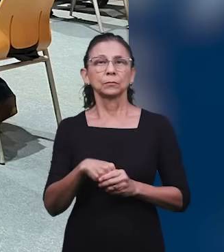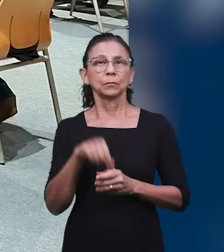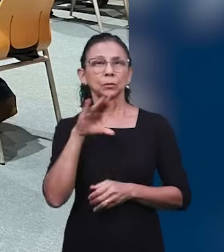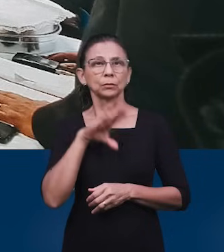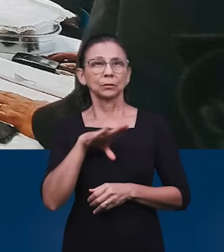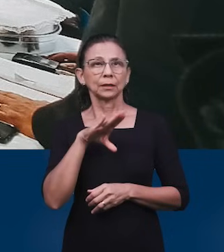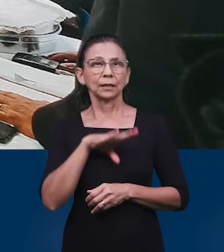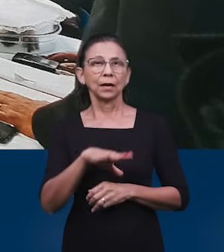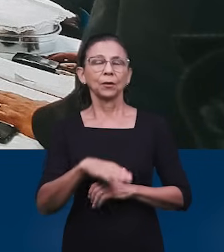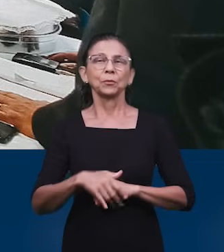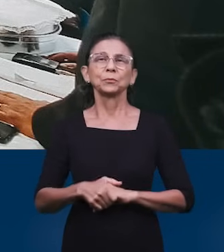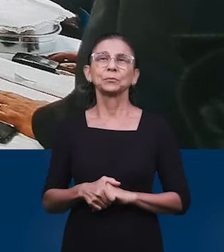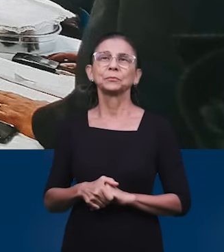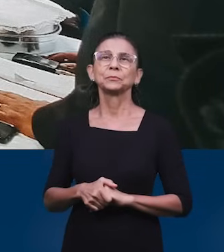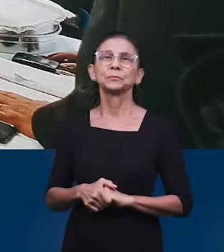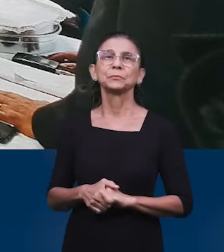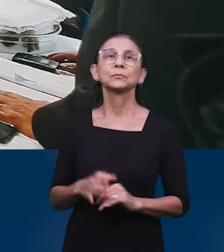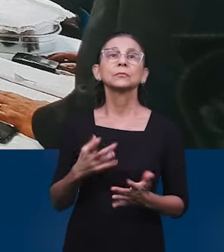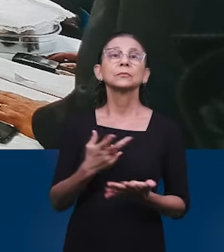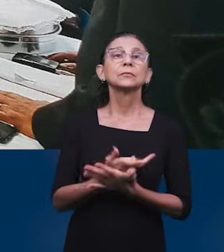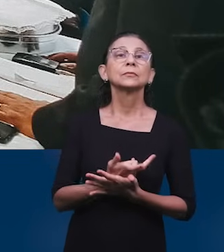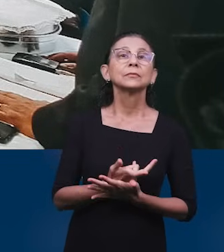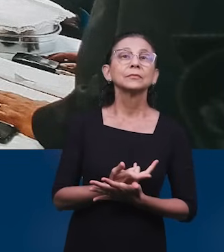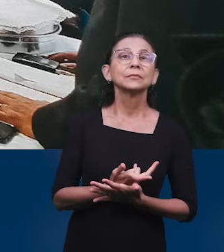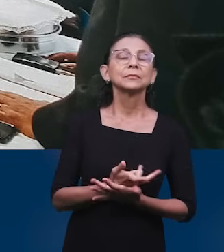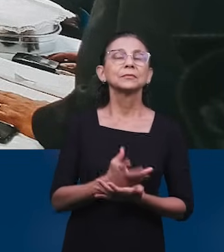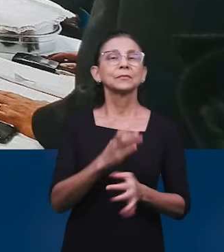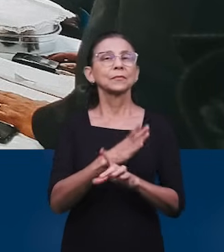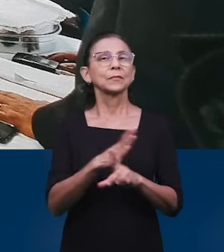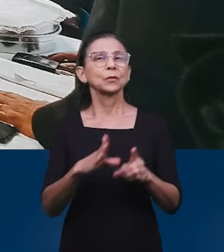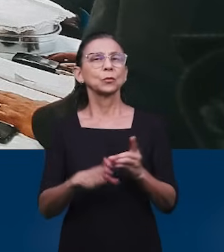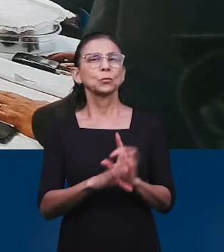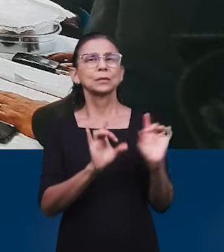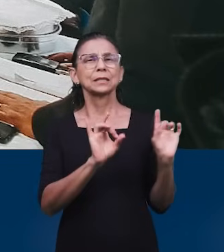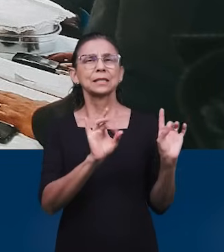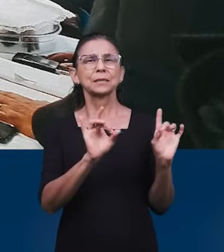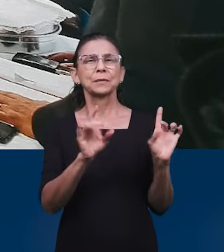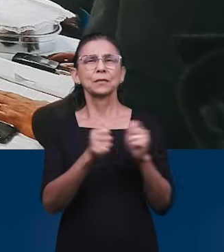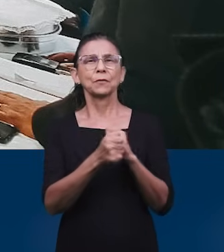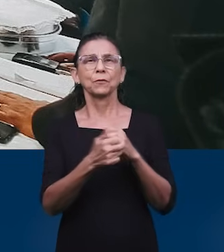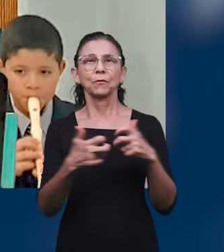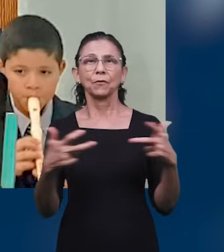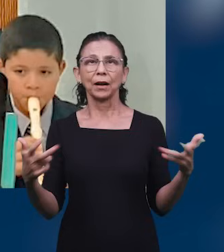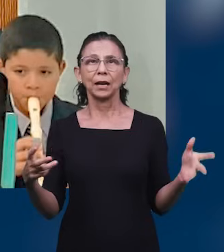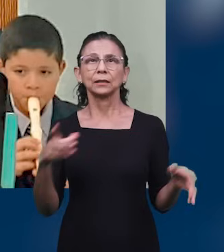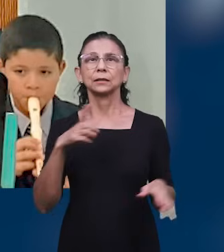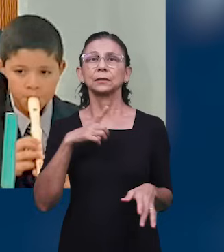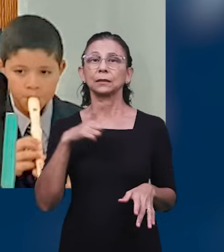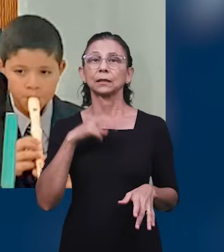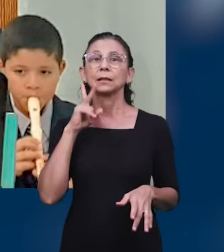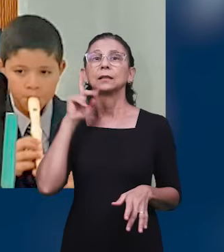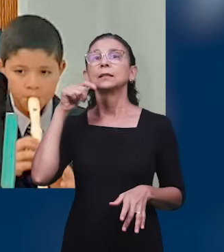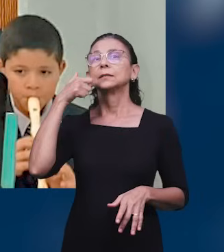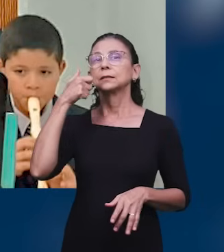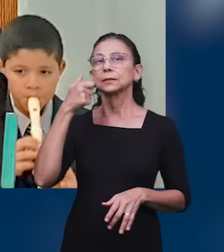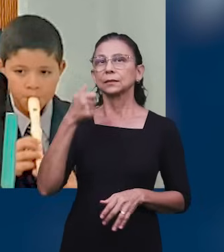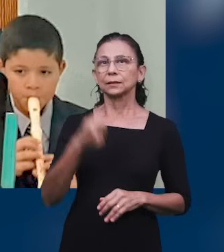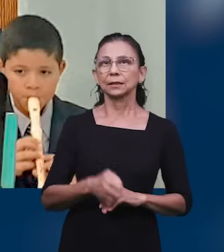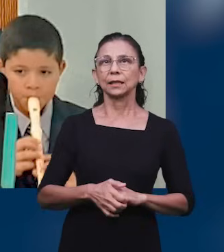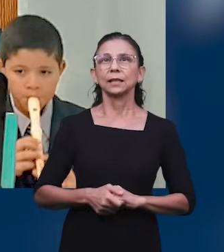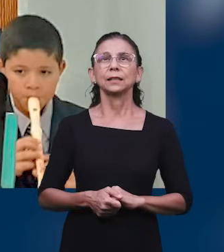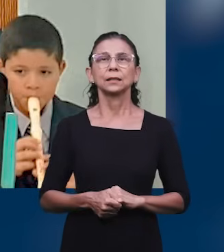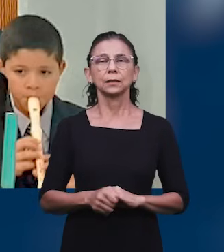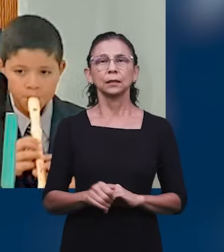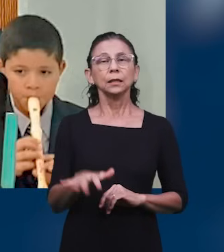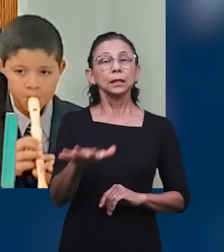Vilaça. Em Portugal, ocorreu a realização de diversos cultos especiais com a ministração de ceia. Na ICM, carregado na